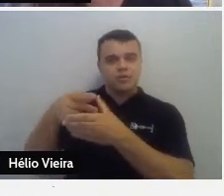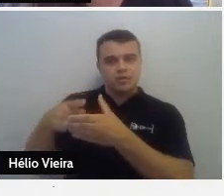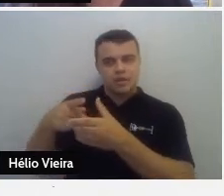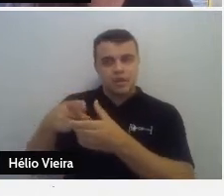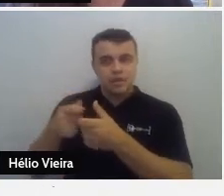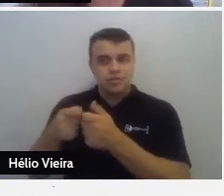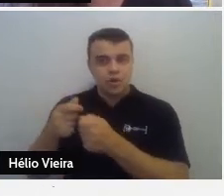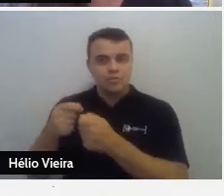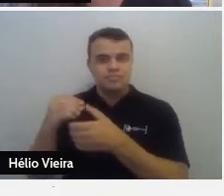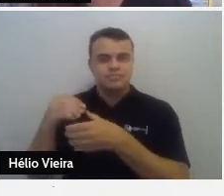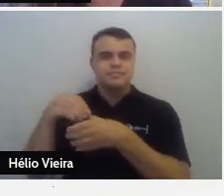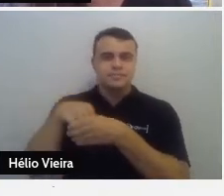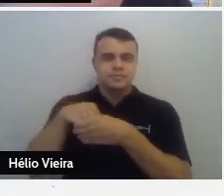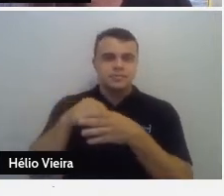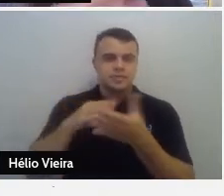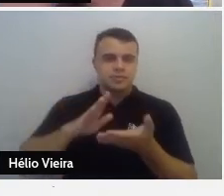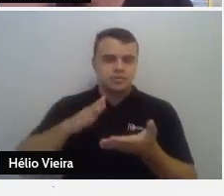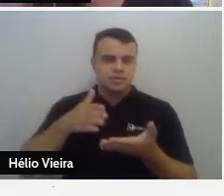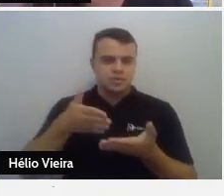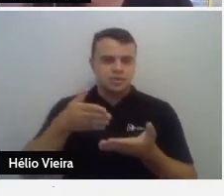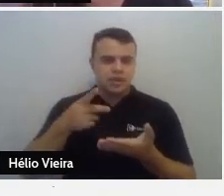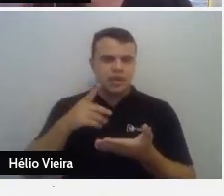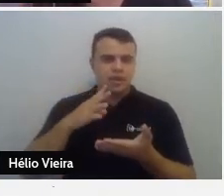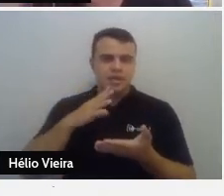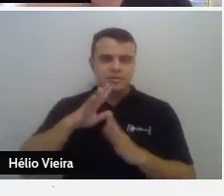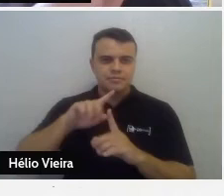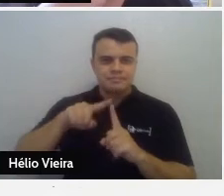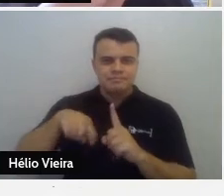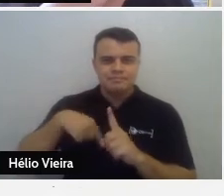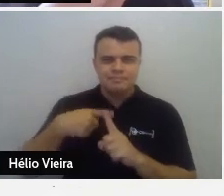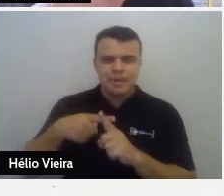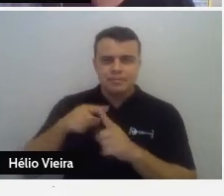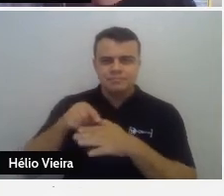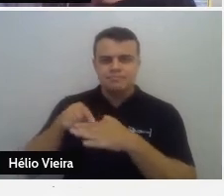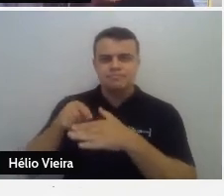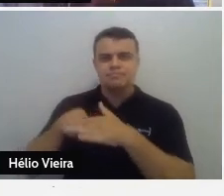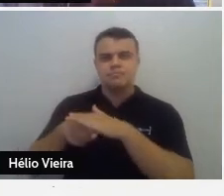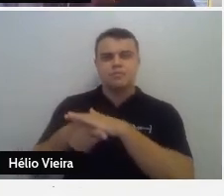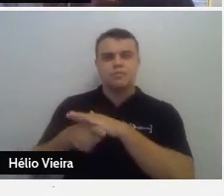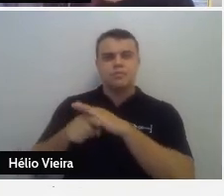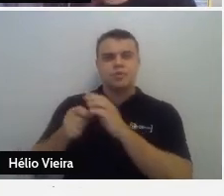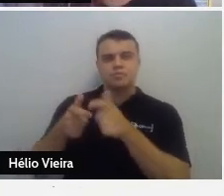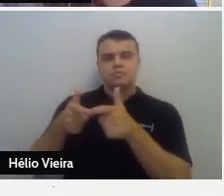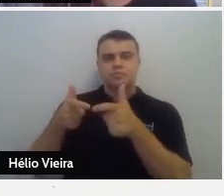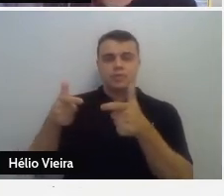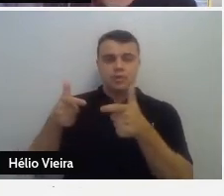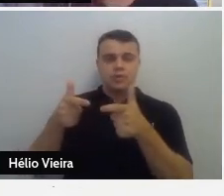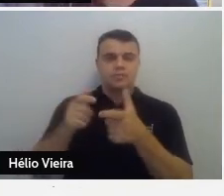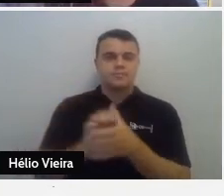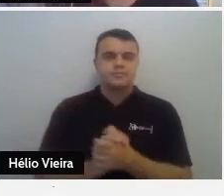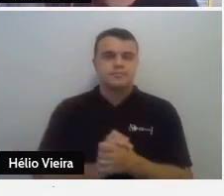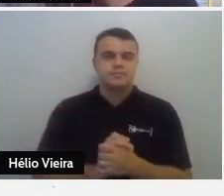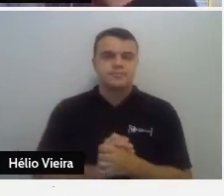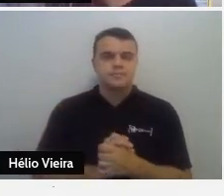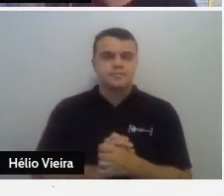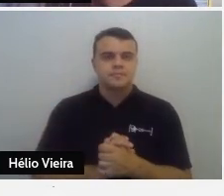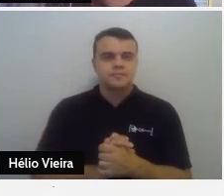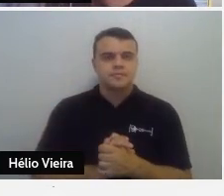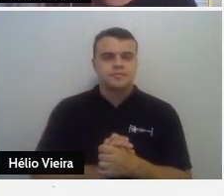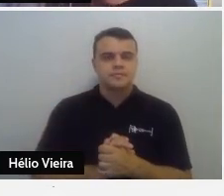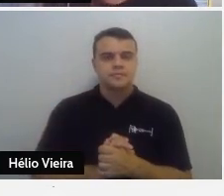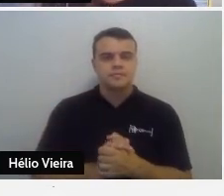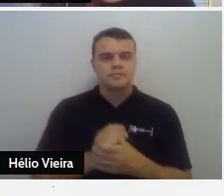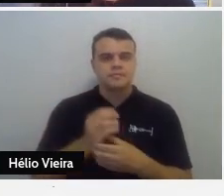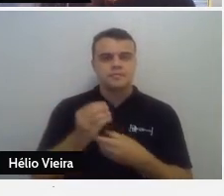Fortnite. Então já é um universo muito mais ampliado, é, com,